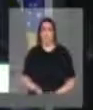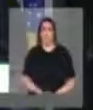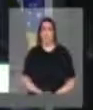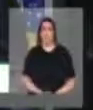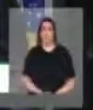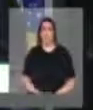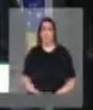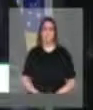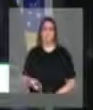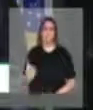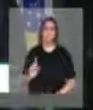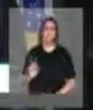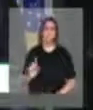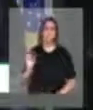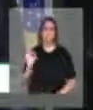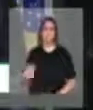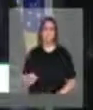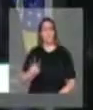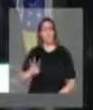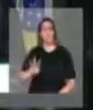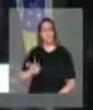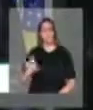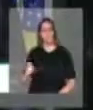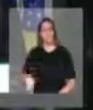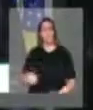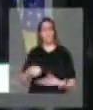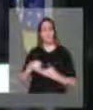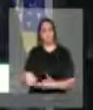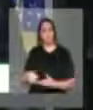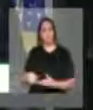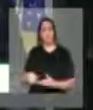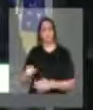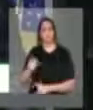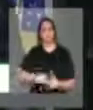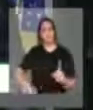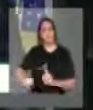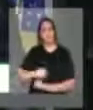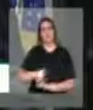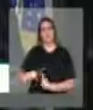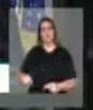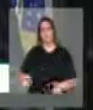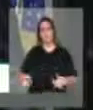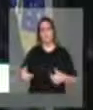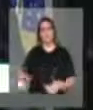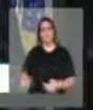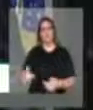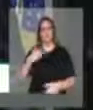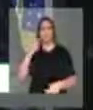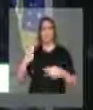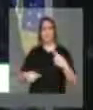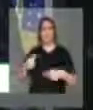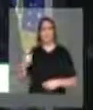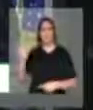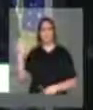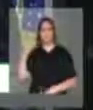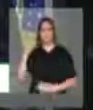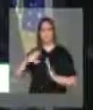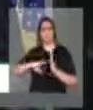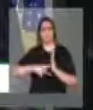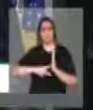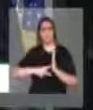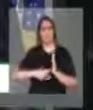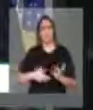Mas não, o Wellington é um homem dedicado à questão social, é um homem que vem da luta política do movimento